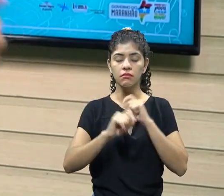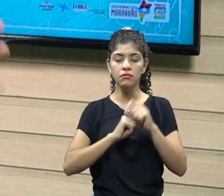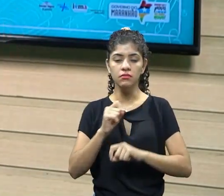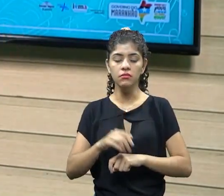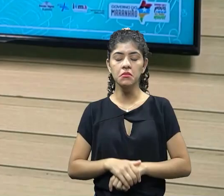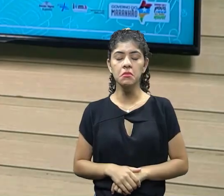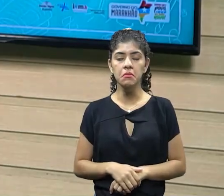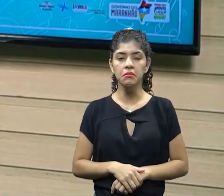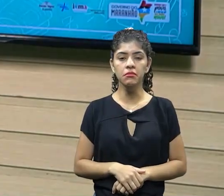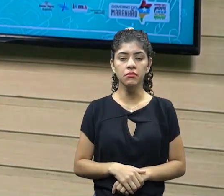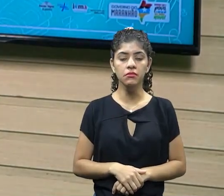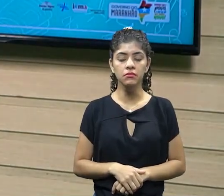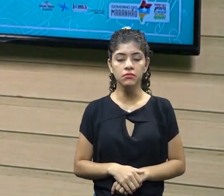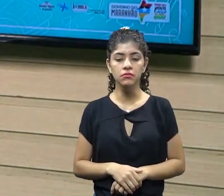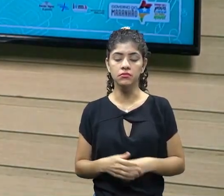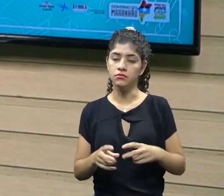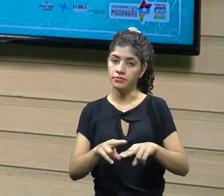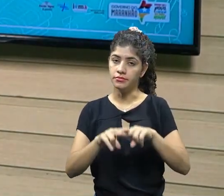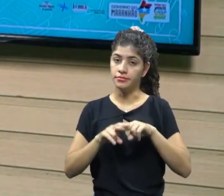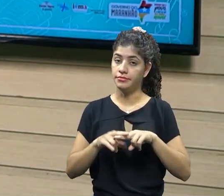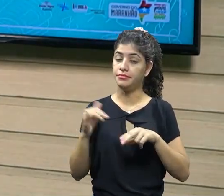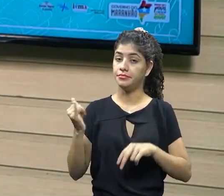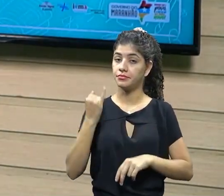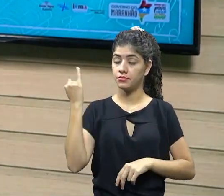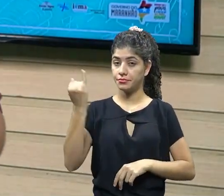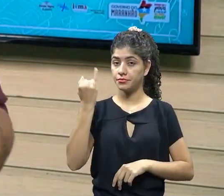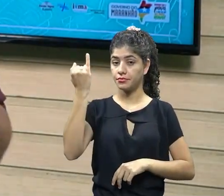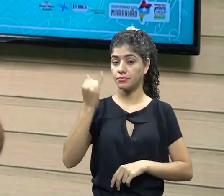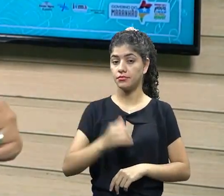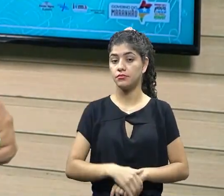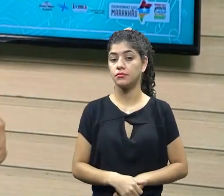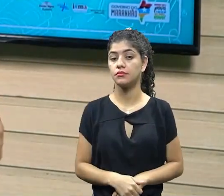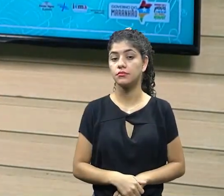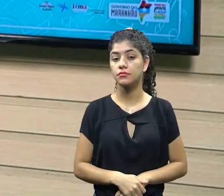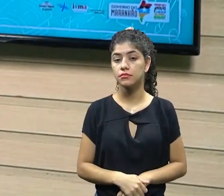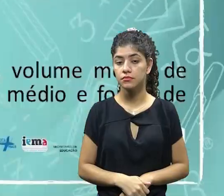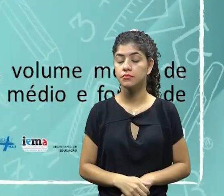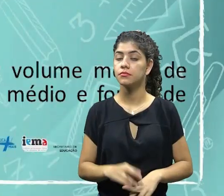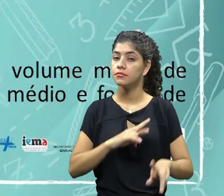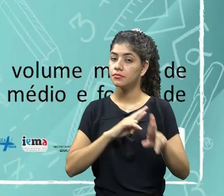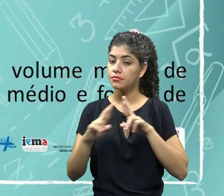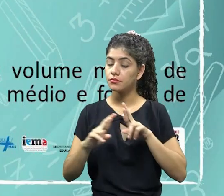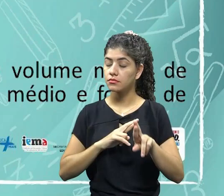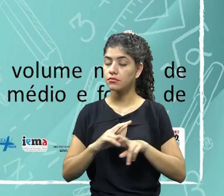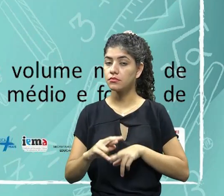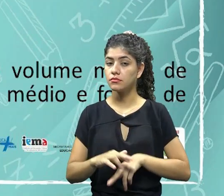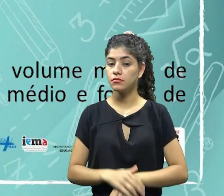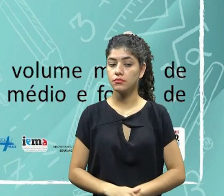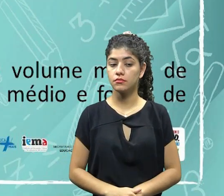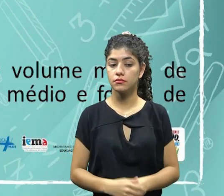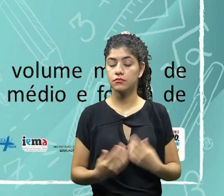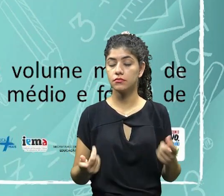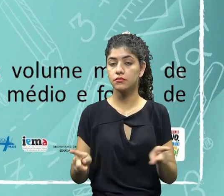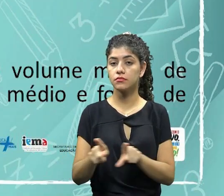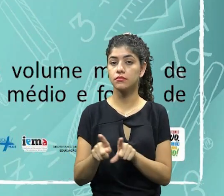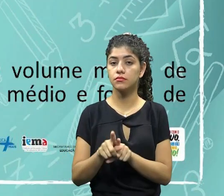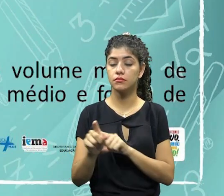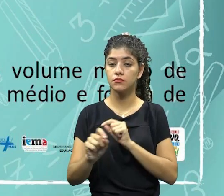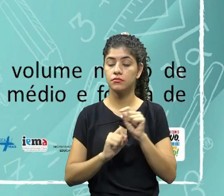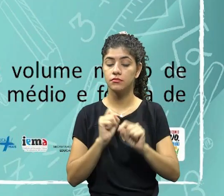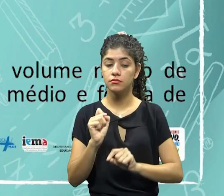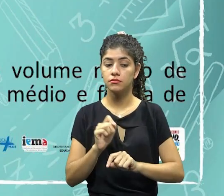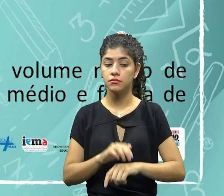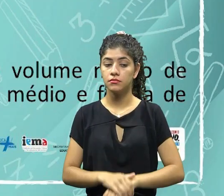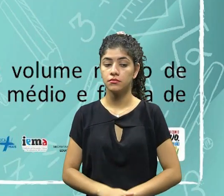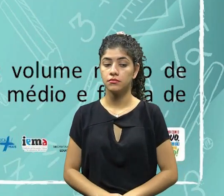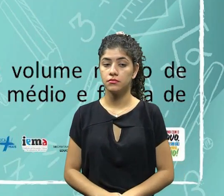mercado. Então, por isso que é importante o gestor financeiro com relação à relação com o fornecedor. A outra é os concorrentes. Quando